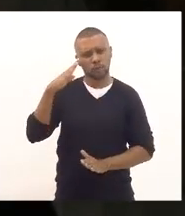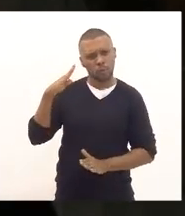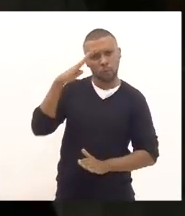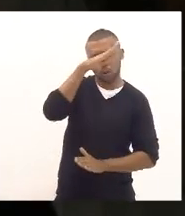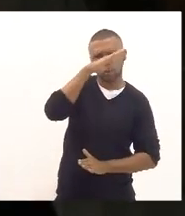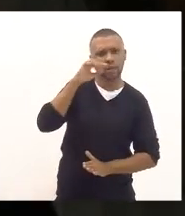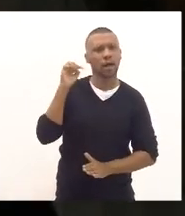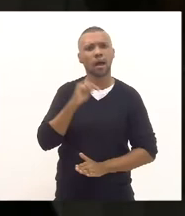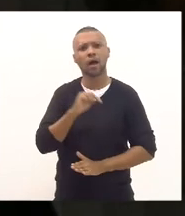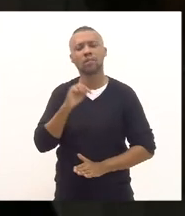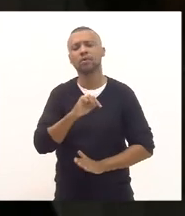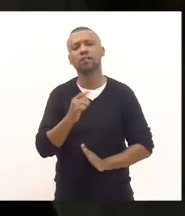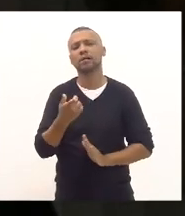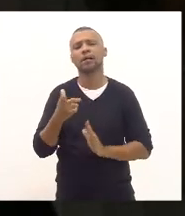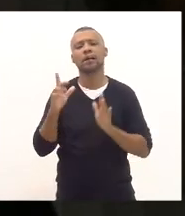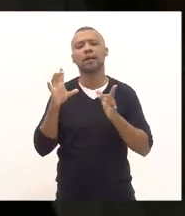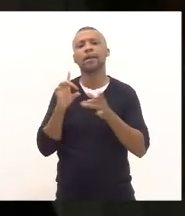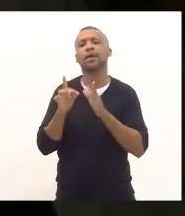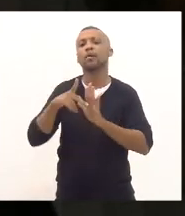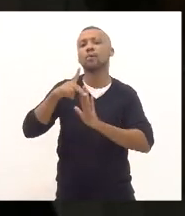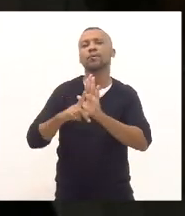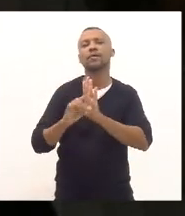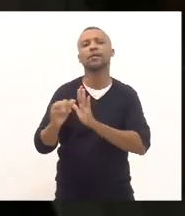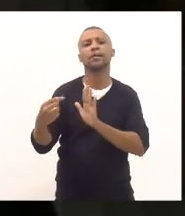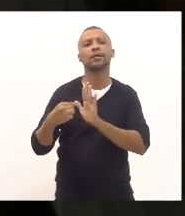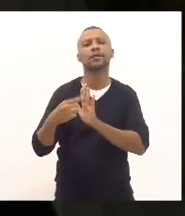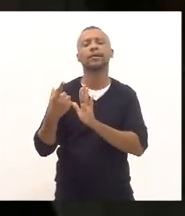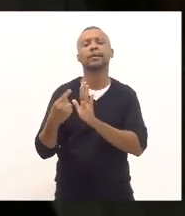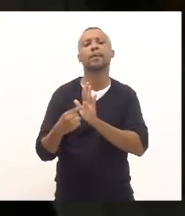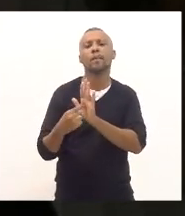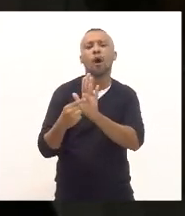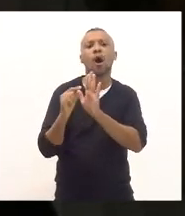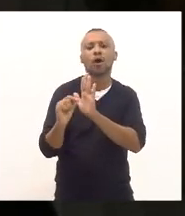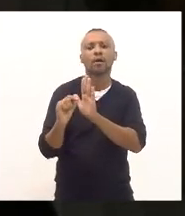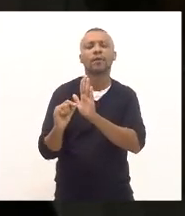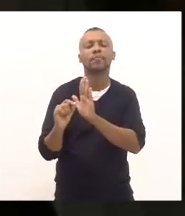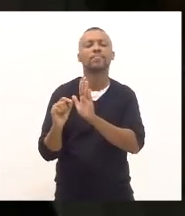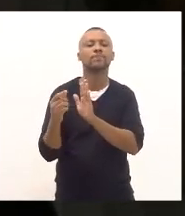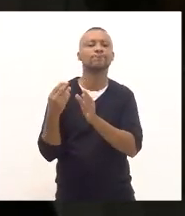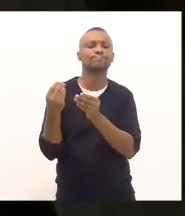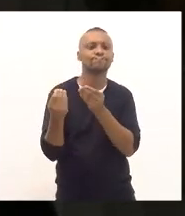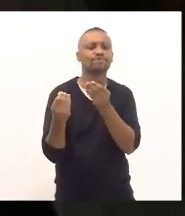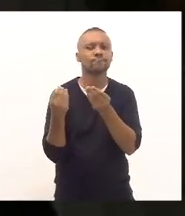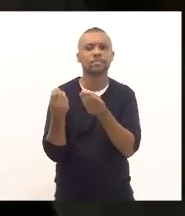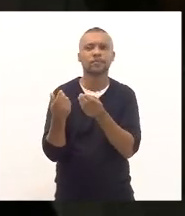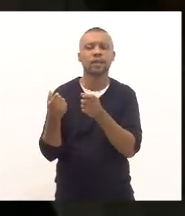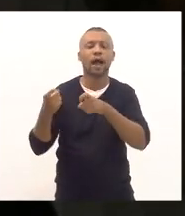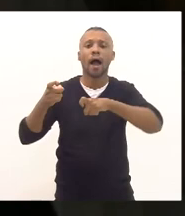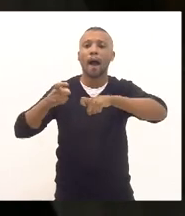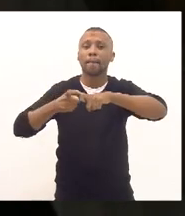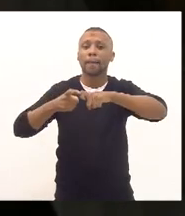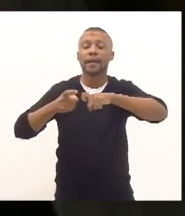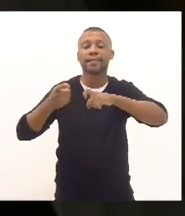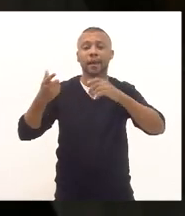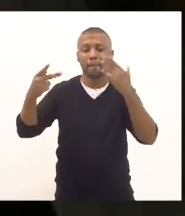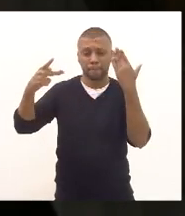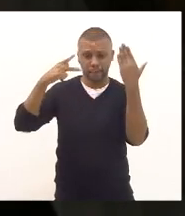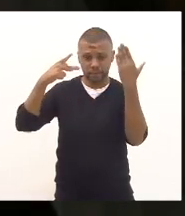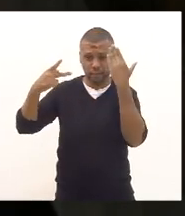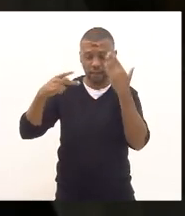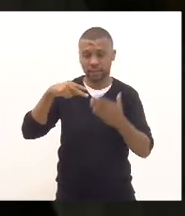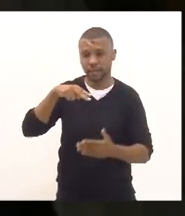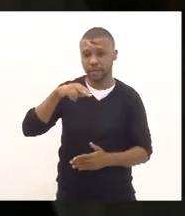Jair bolsonaro ao projeto é que coloca é enfim a médica psiquiatra Nise da